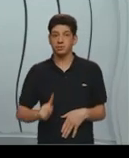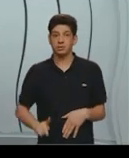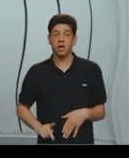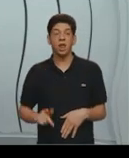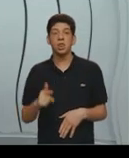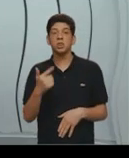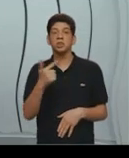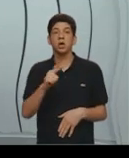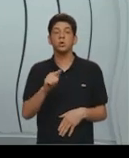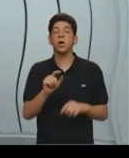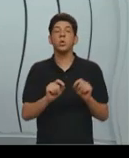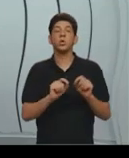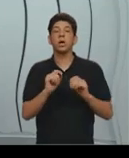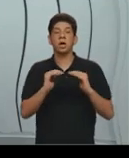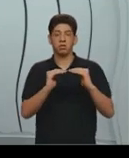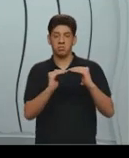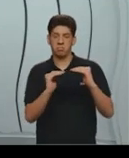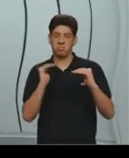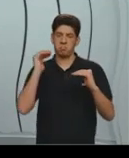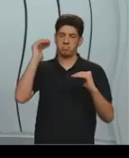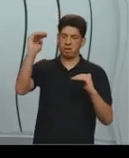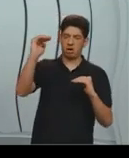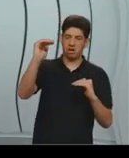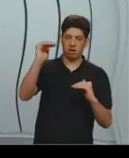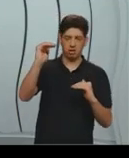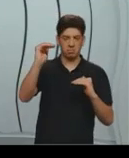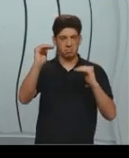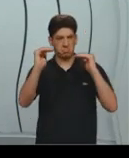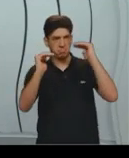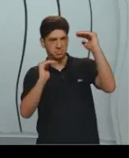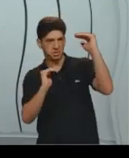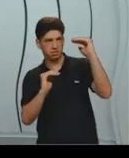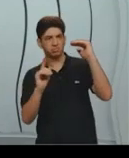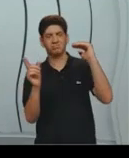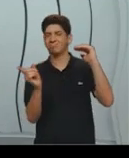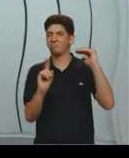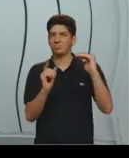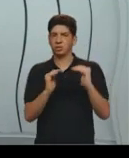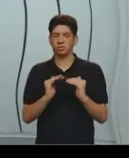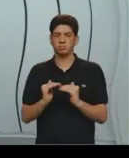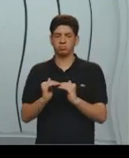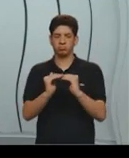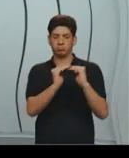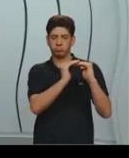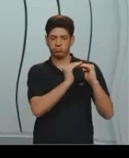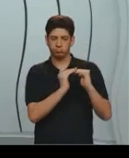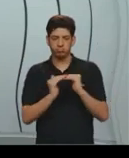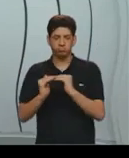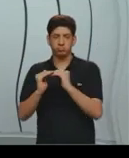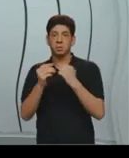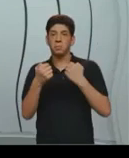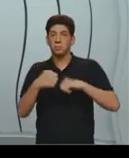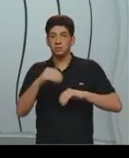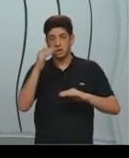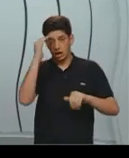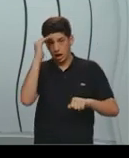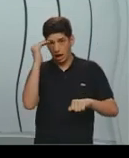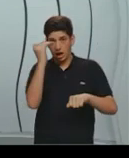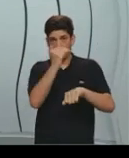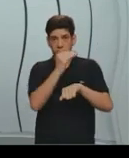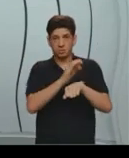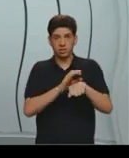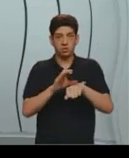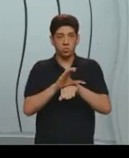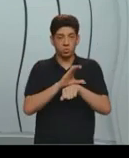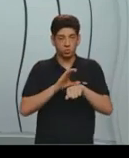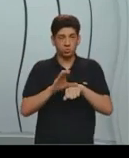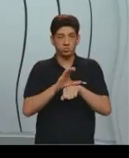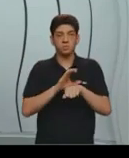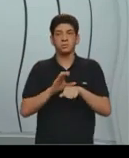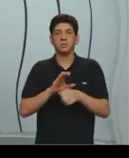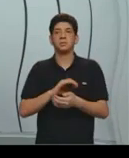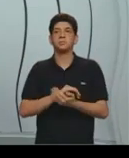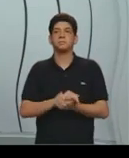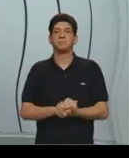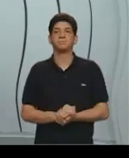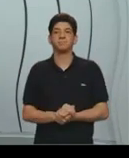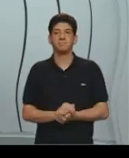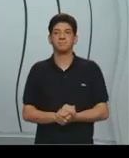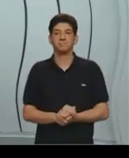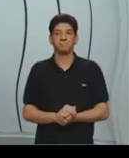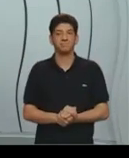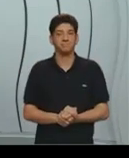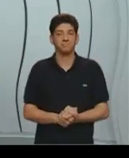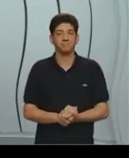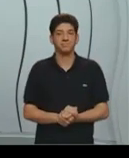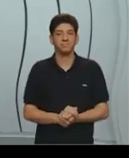que manda ninguém. As pessoas têm que cumprir o que está instituído constitucionalmente, né? Que é uma resposta que estava lá na